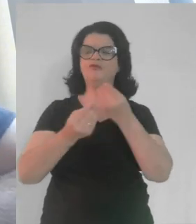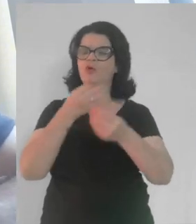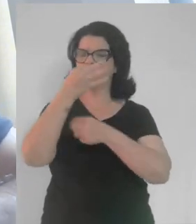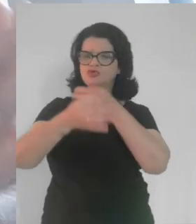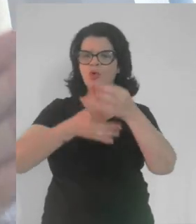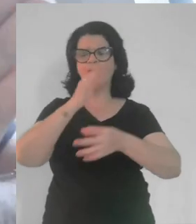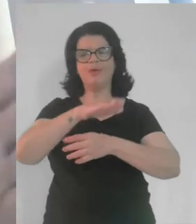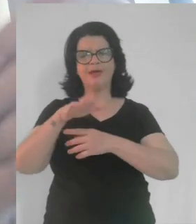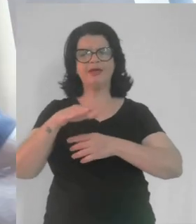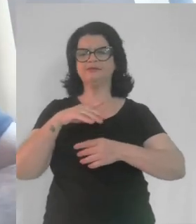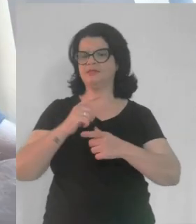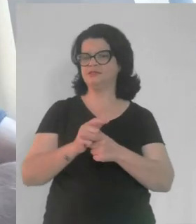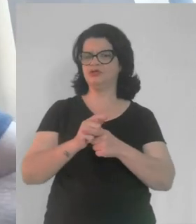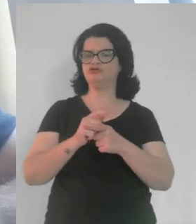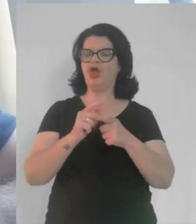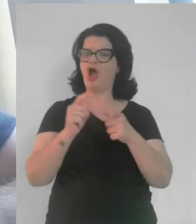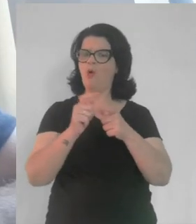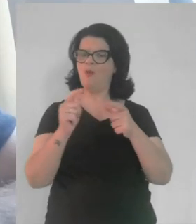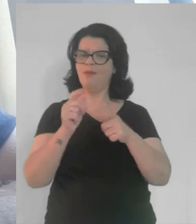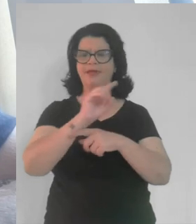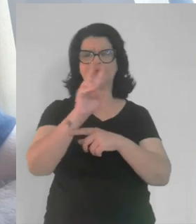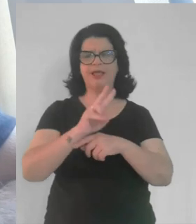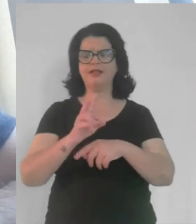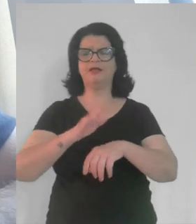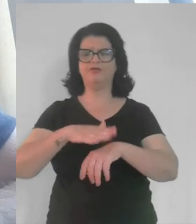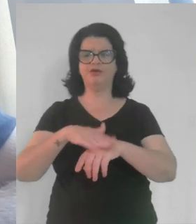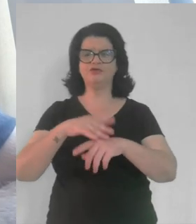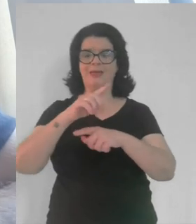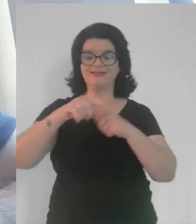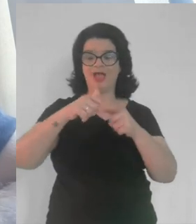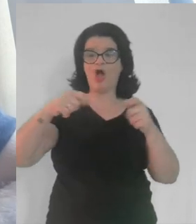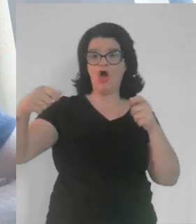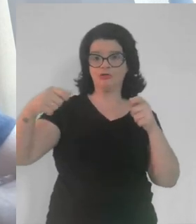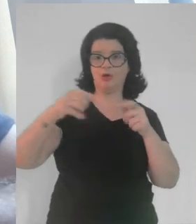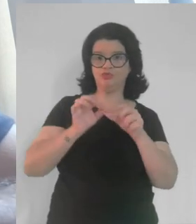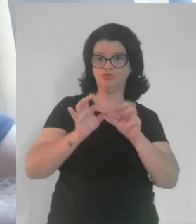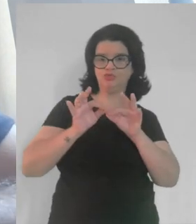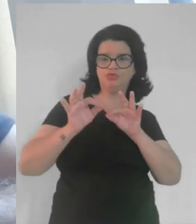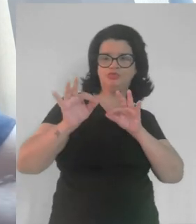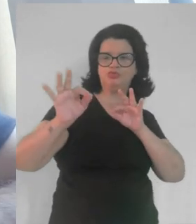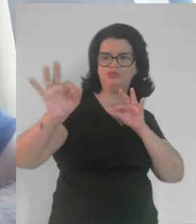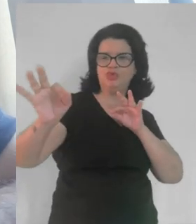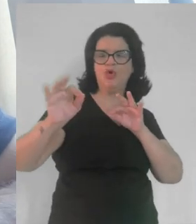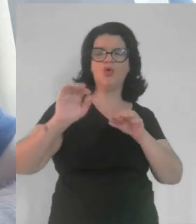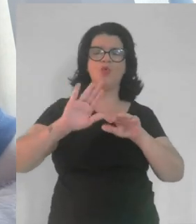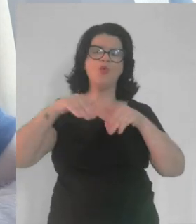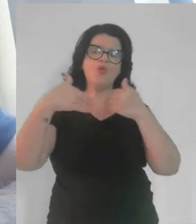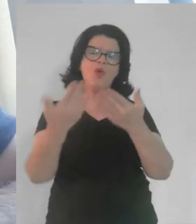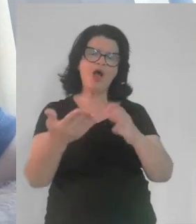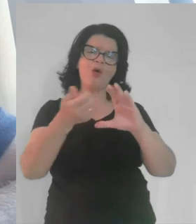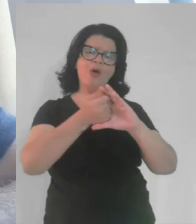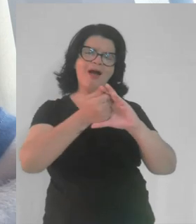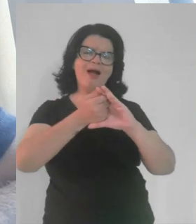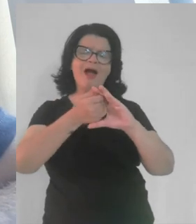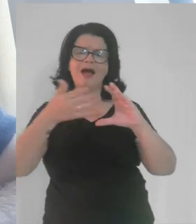que as crianças aumentem cada vez mais o comprimento da corda. Qual característica